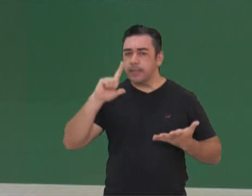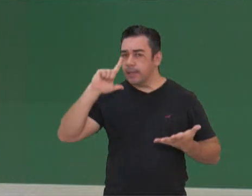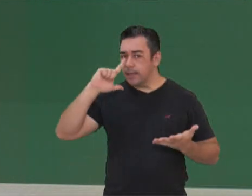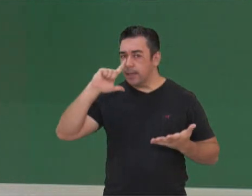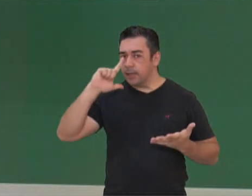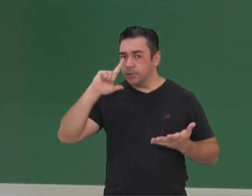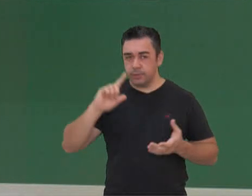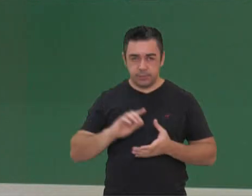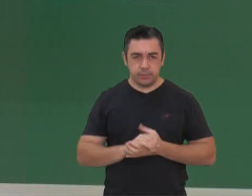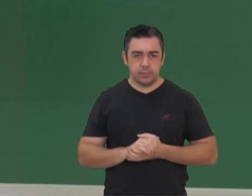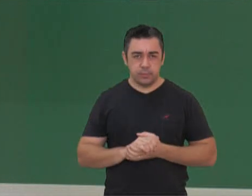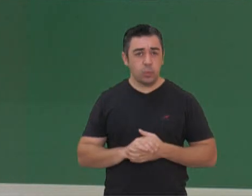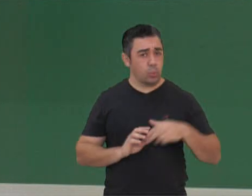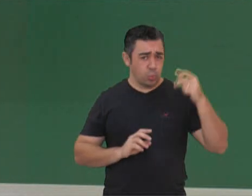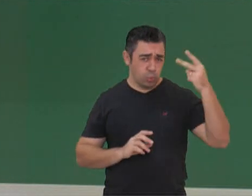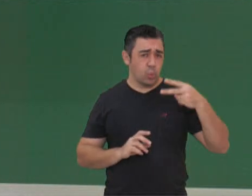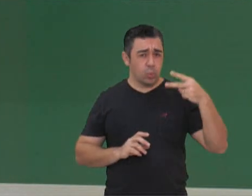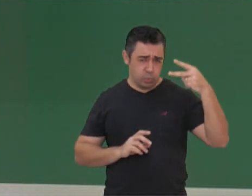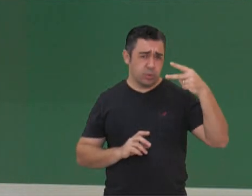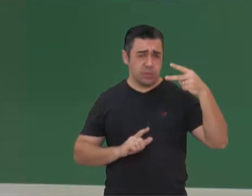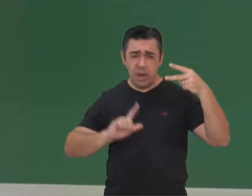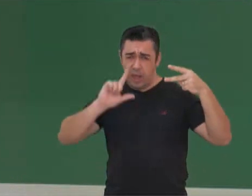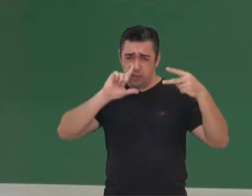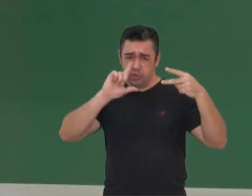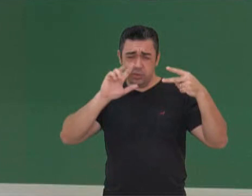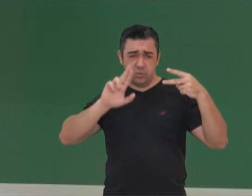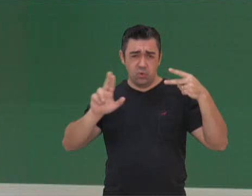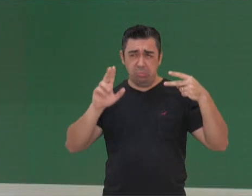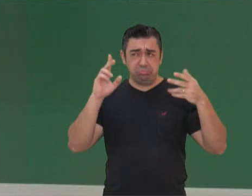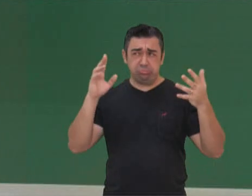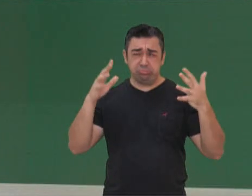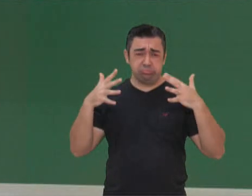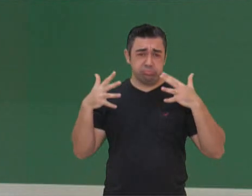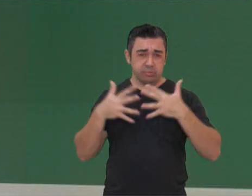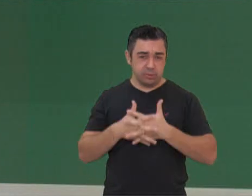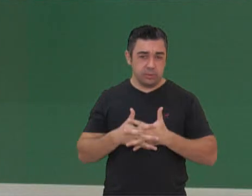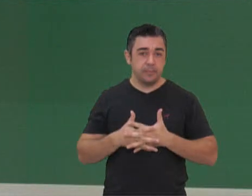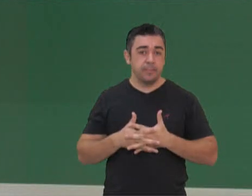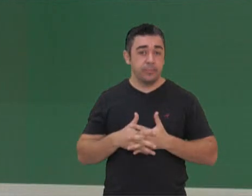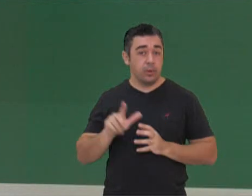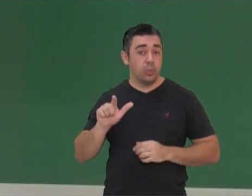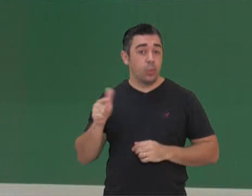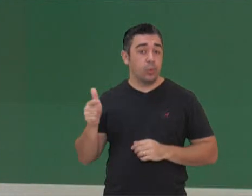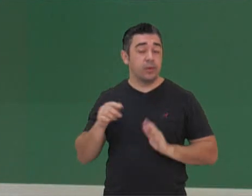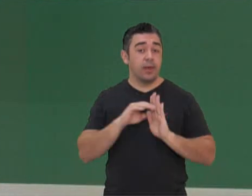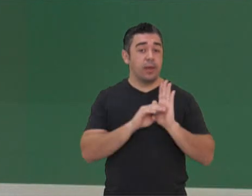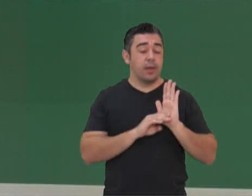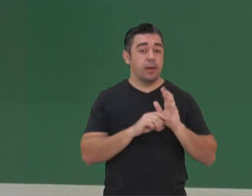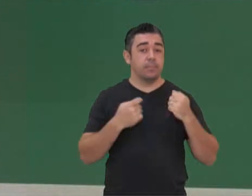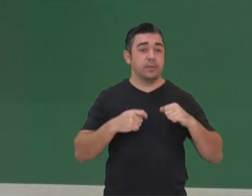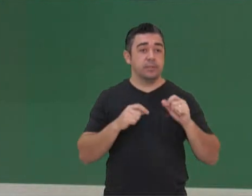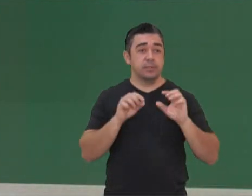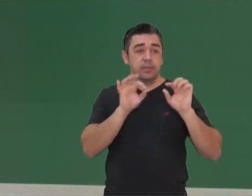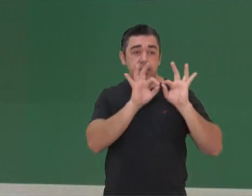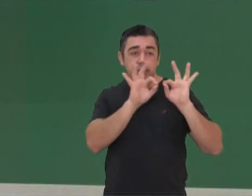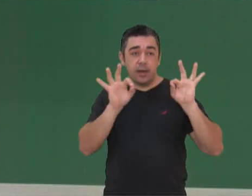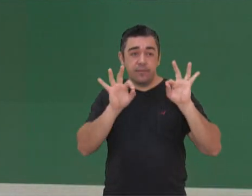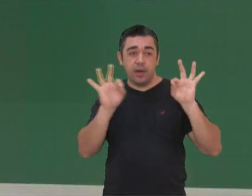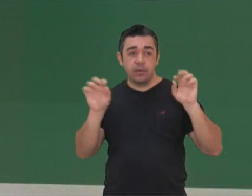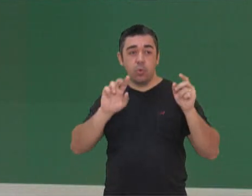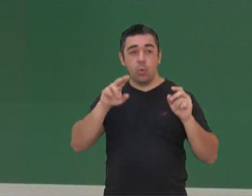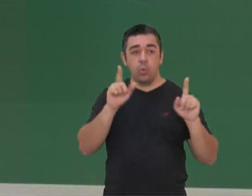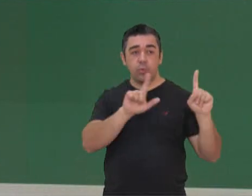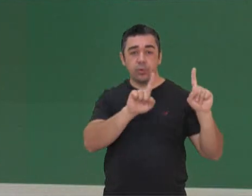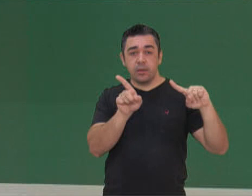latinizado. Os 2 estão, né? Esses nomes complicados que a gente não entende muito bem. Próxima regra, tem que estar destacado. Qual deles está